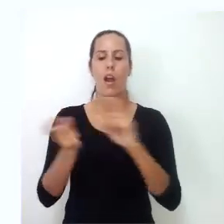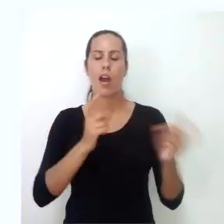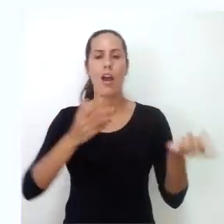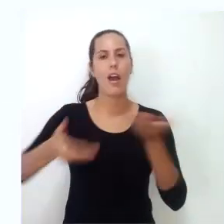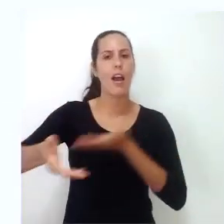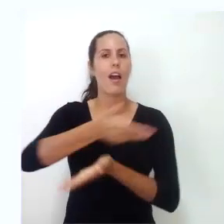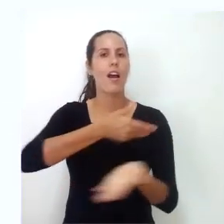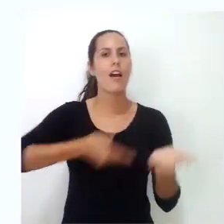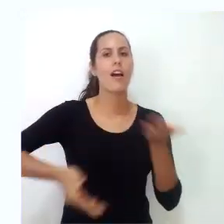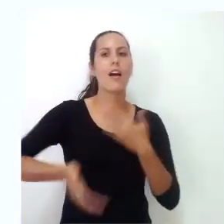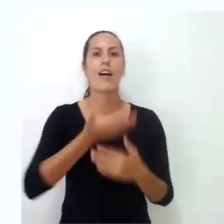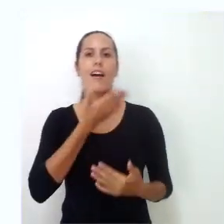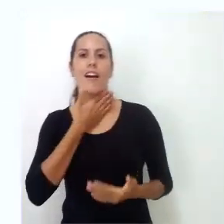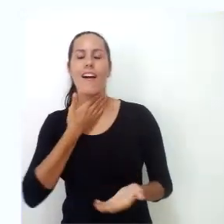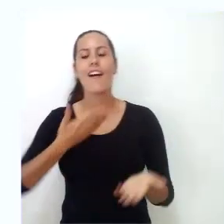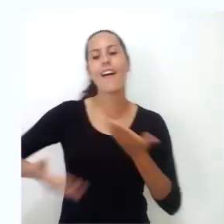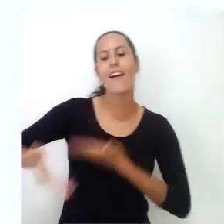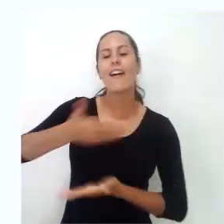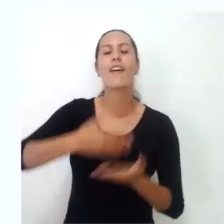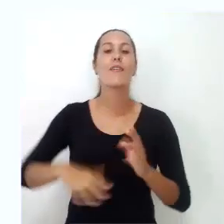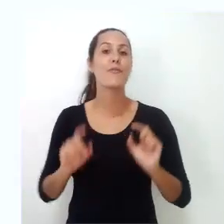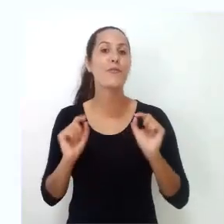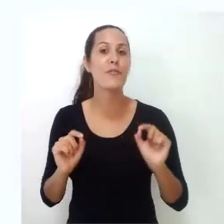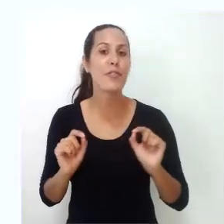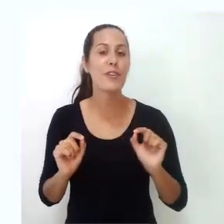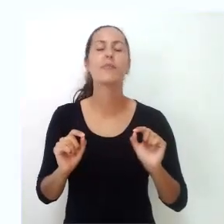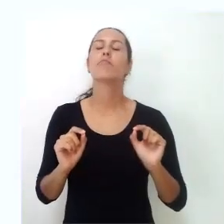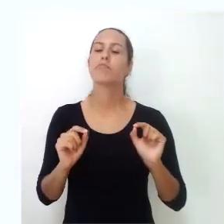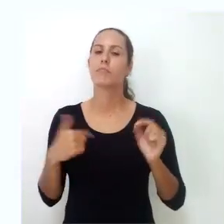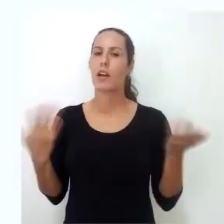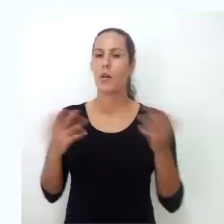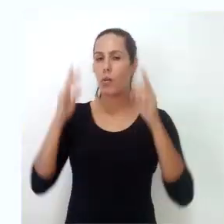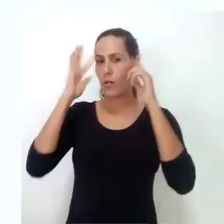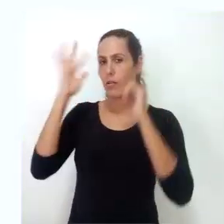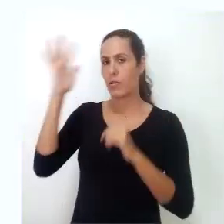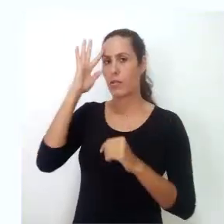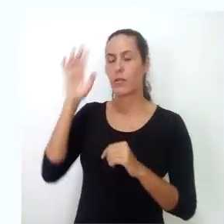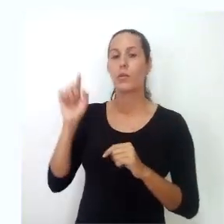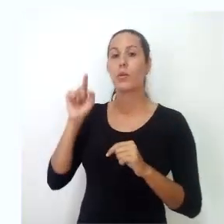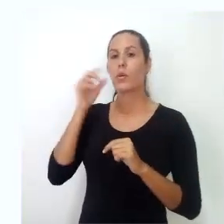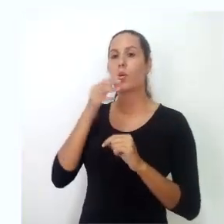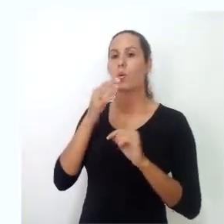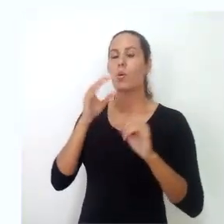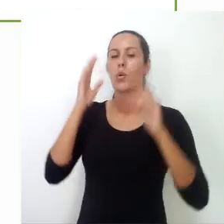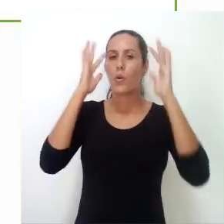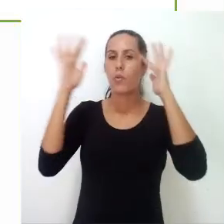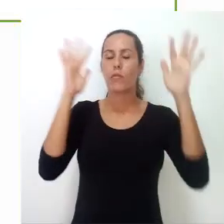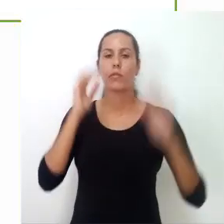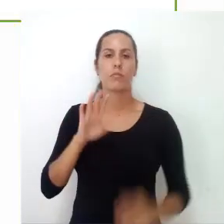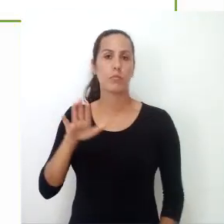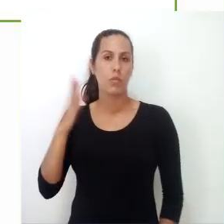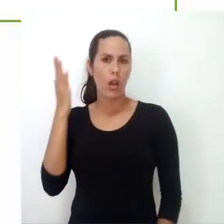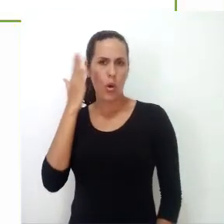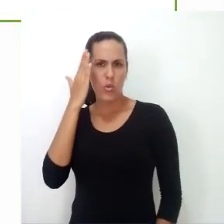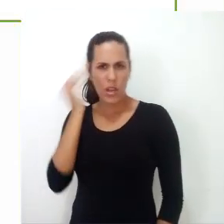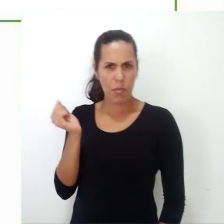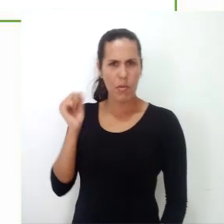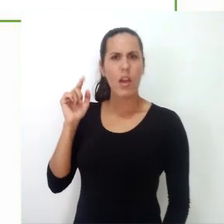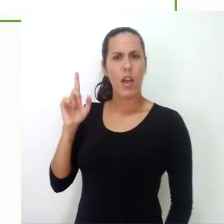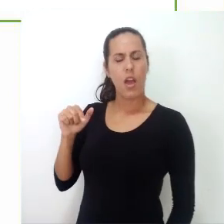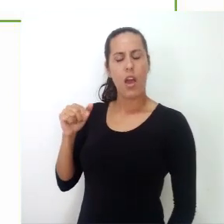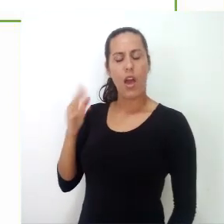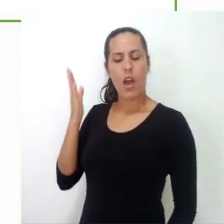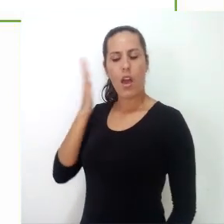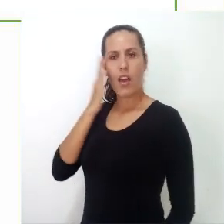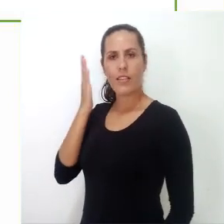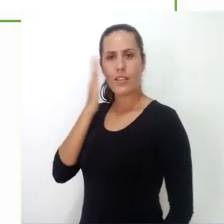o nosso bate-papo, querido estudante, trouxe o seguinte pensamento de Confúcio: o saber é